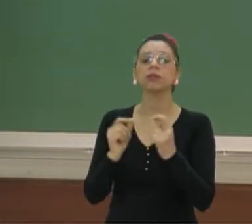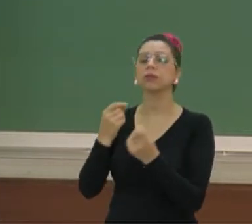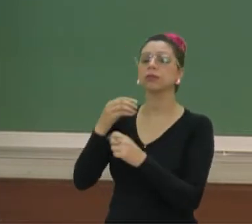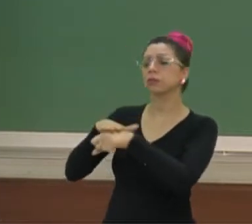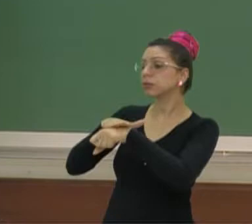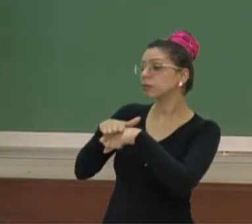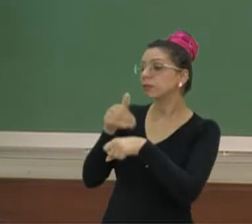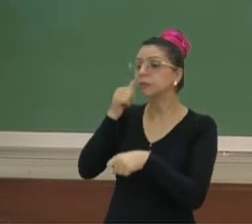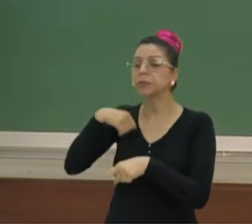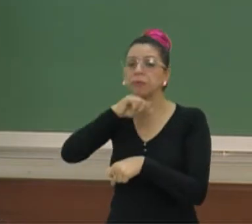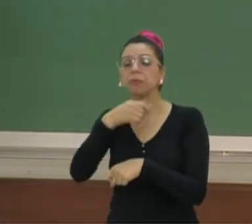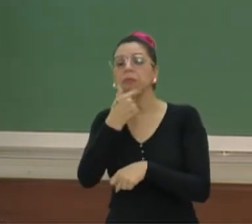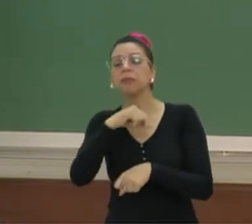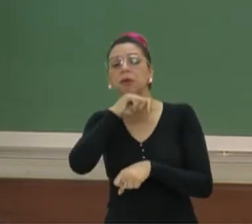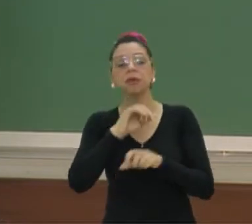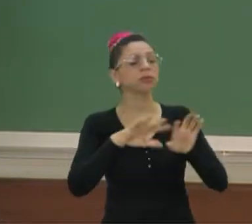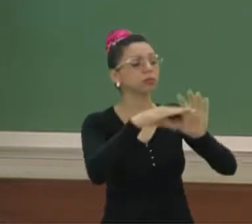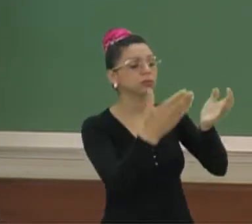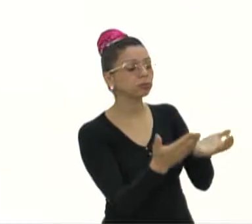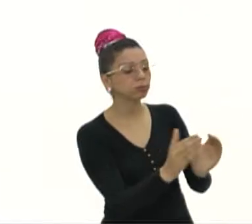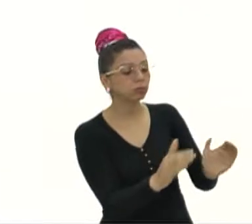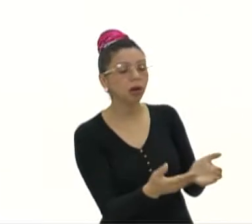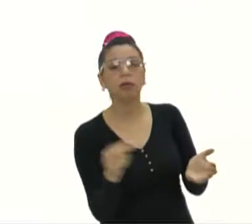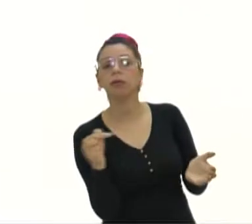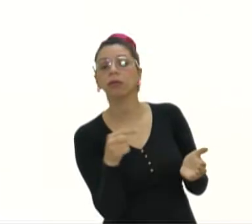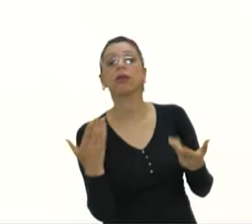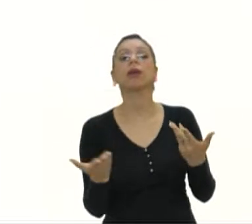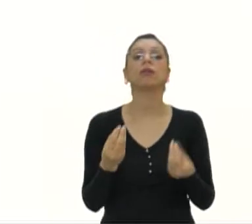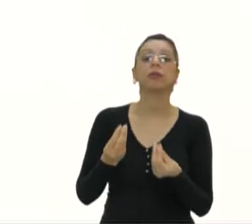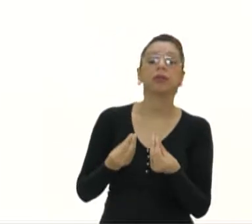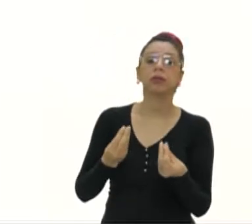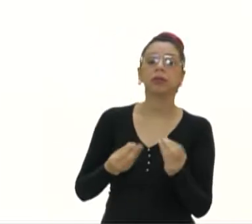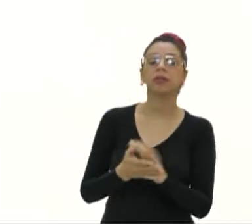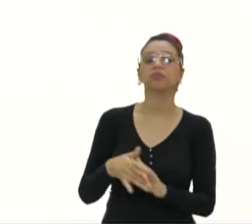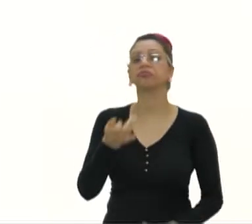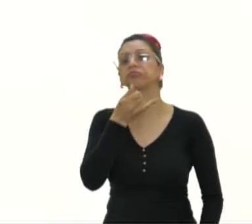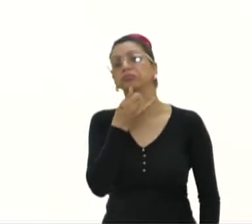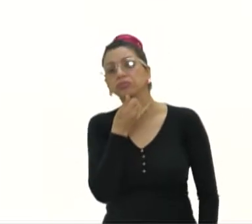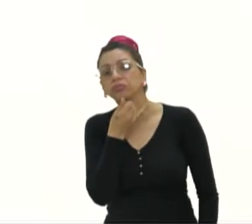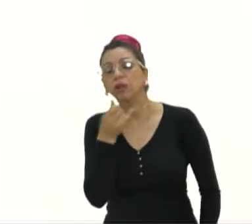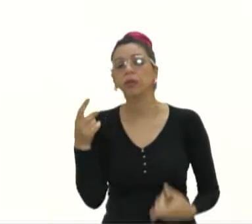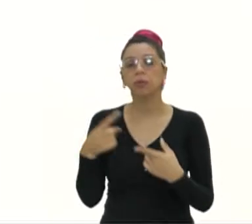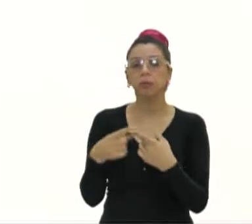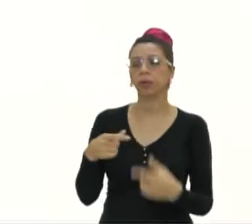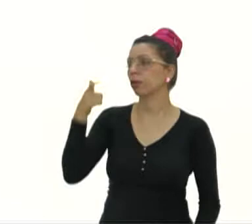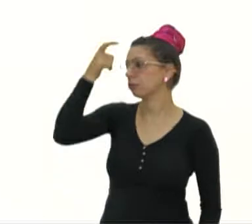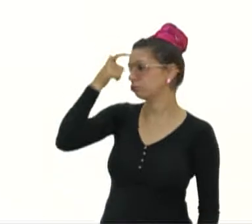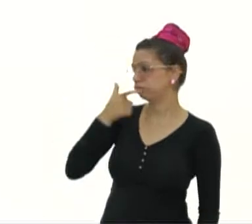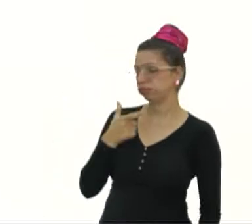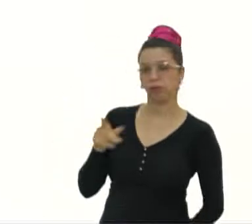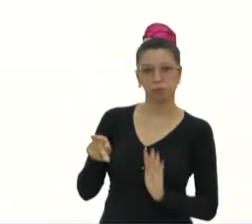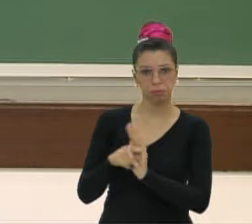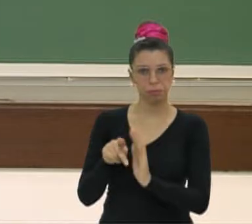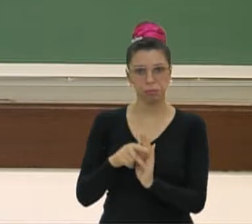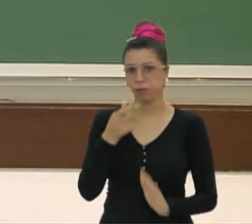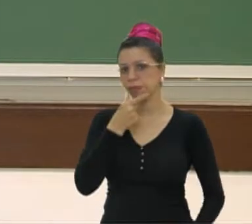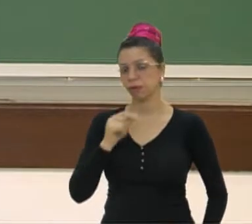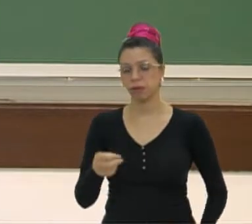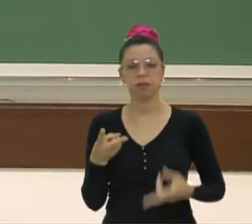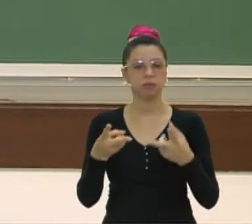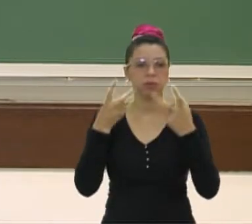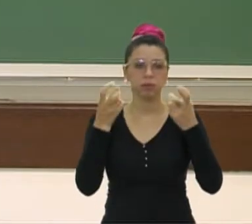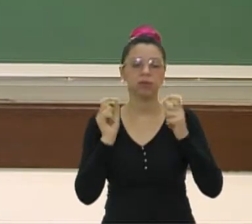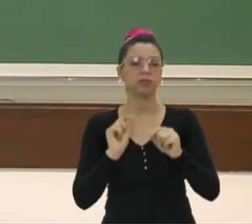dele sobre os snow guns? He was disappointed. Observem que até pelo próprio rosto dele, ele percebe